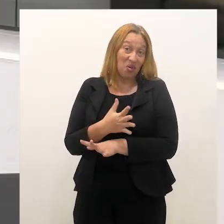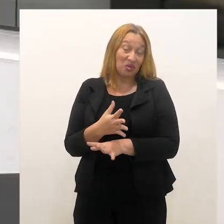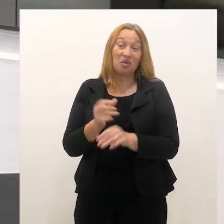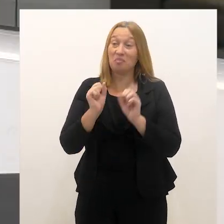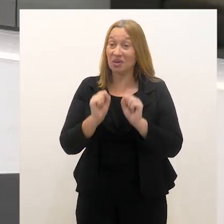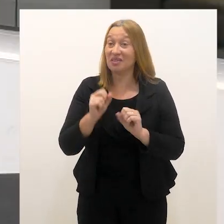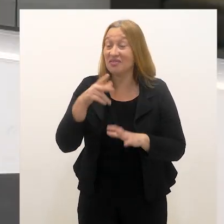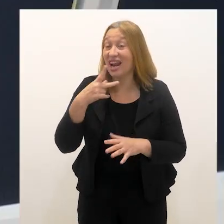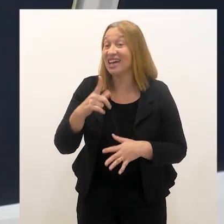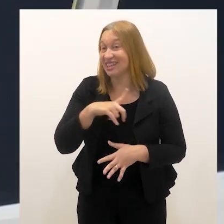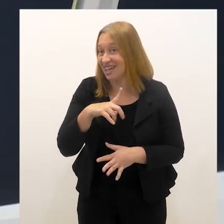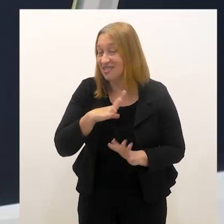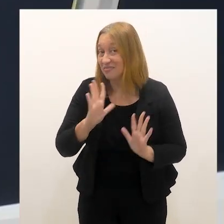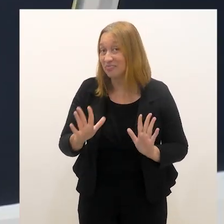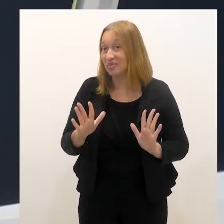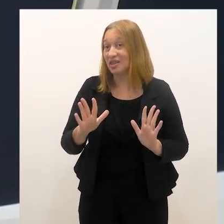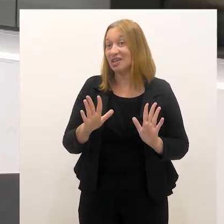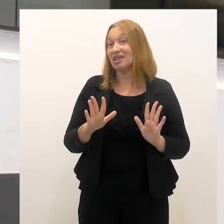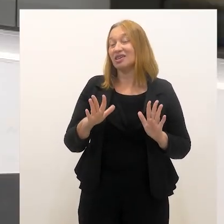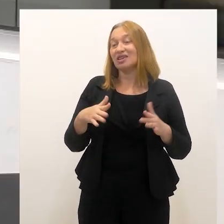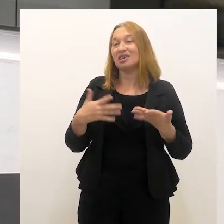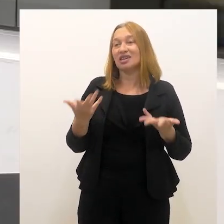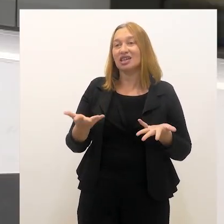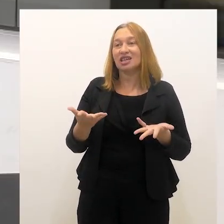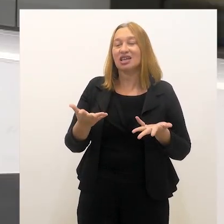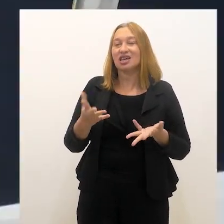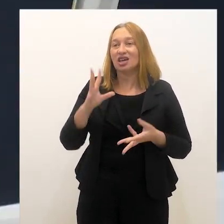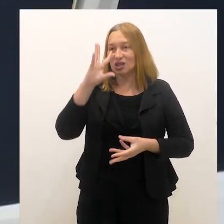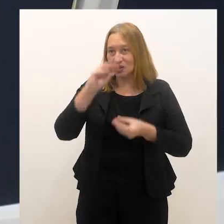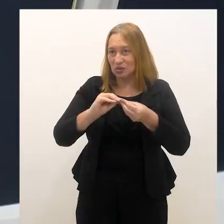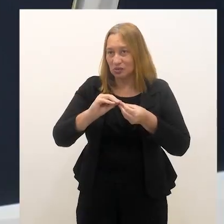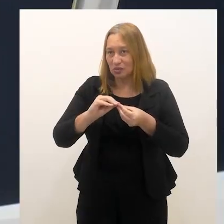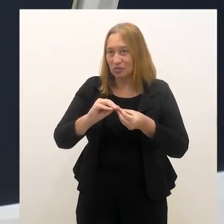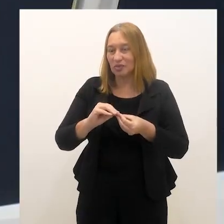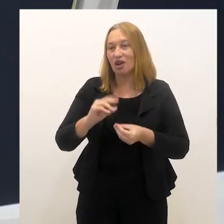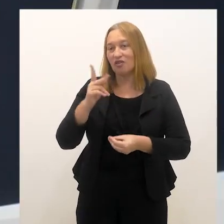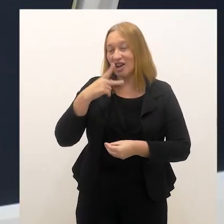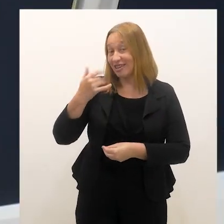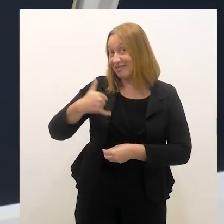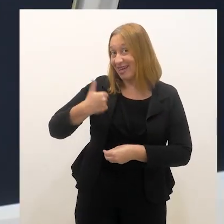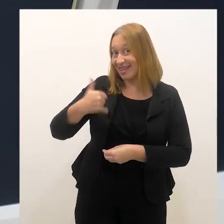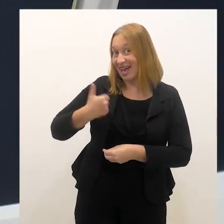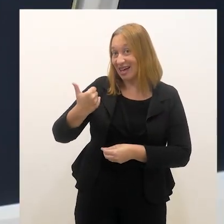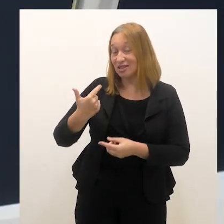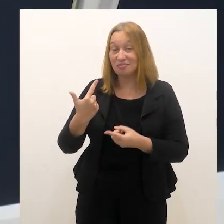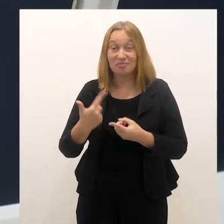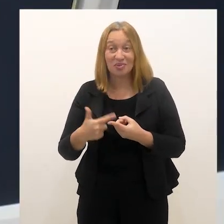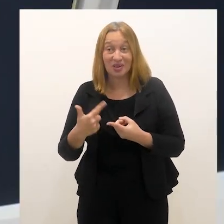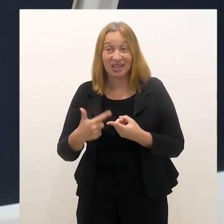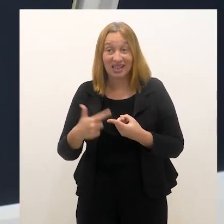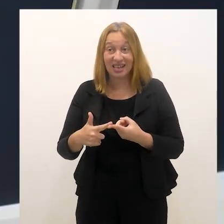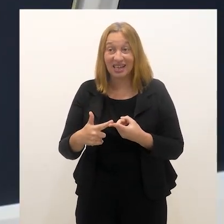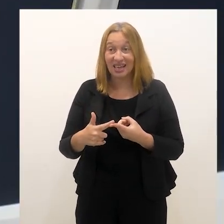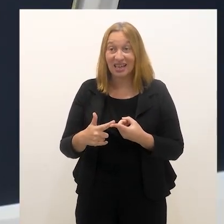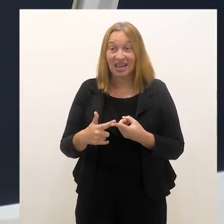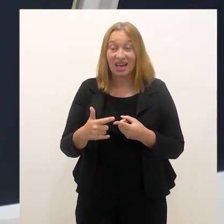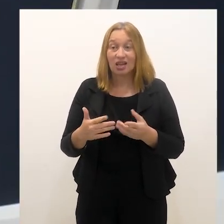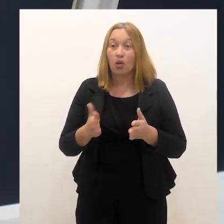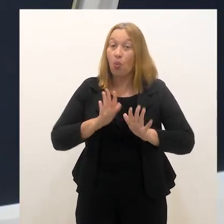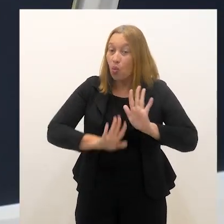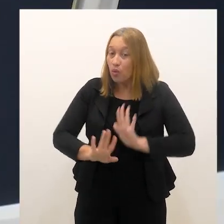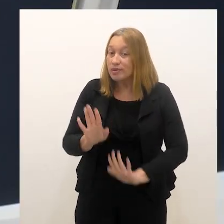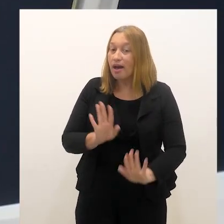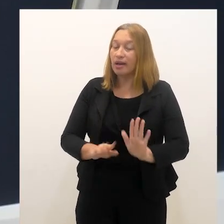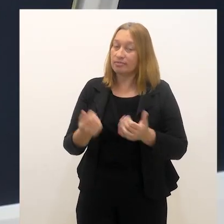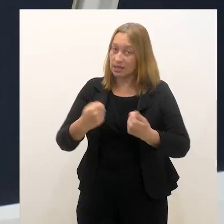Pronto. Podemos dizer que tem. Até aí foi o spoiler. Por isso que eu falei da idade, assim, porque inclusive é até um